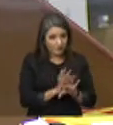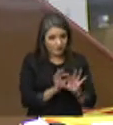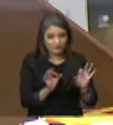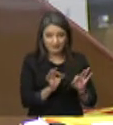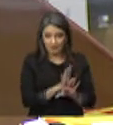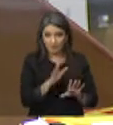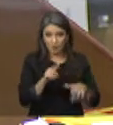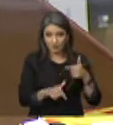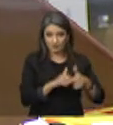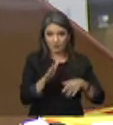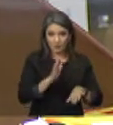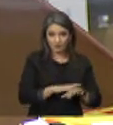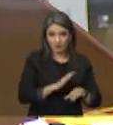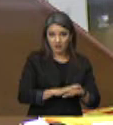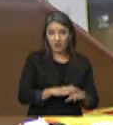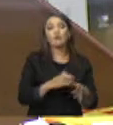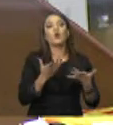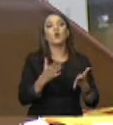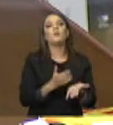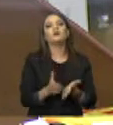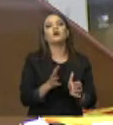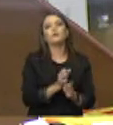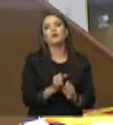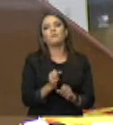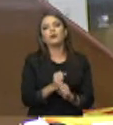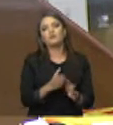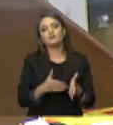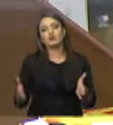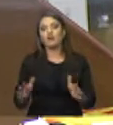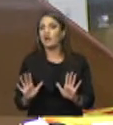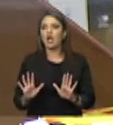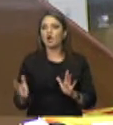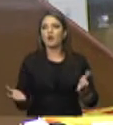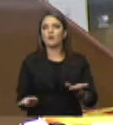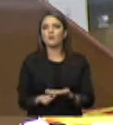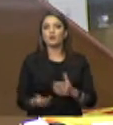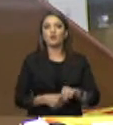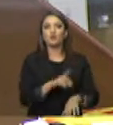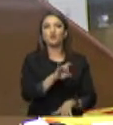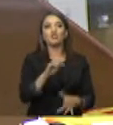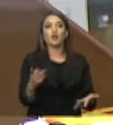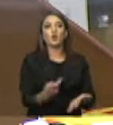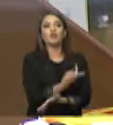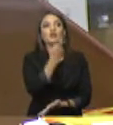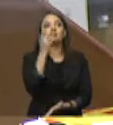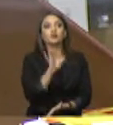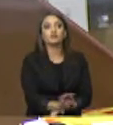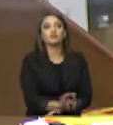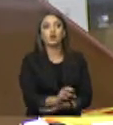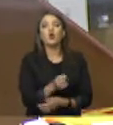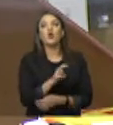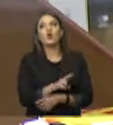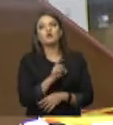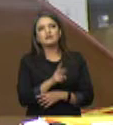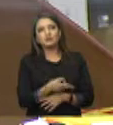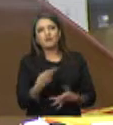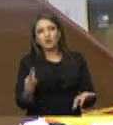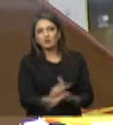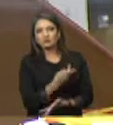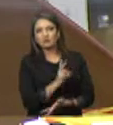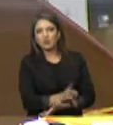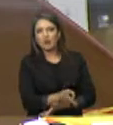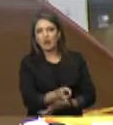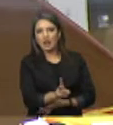apresentação da prestação de contas agora foi Unificado e fixada na data da ocorrência do fato ou em caso de infração permanente do dia em que cessar a